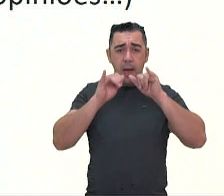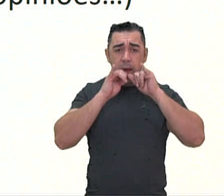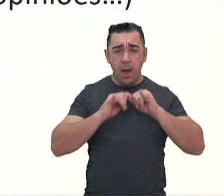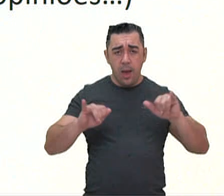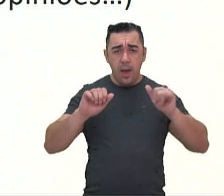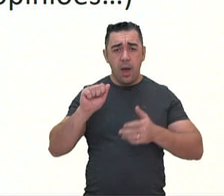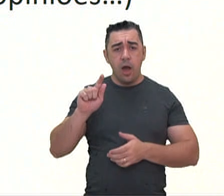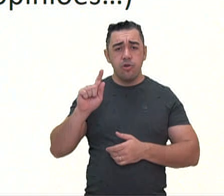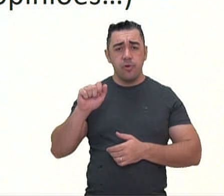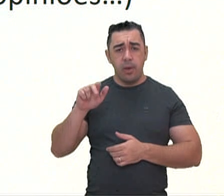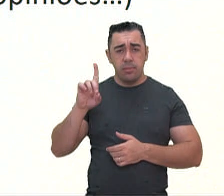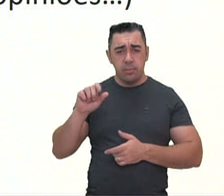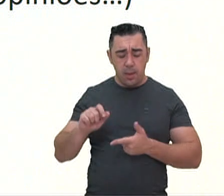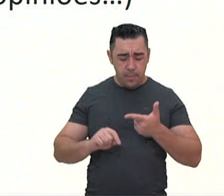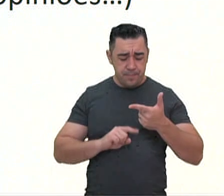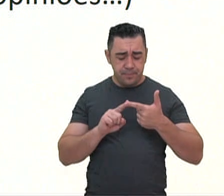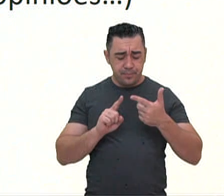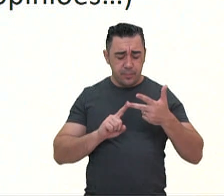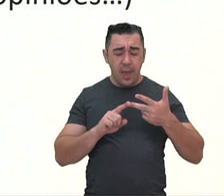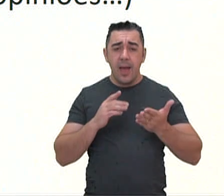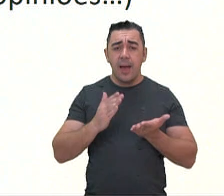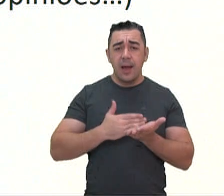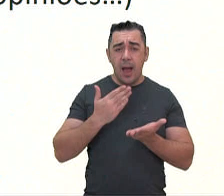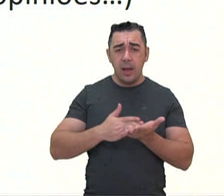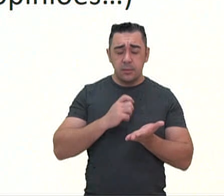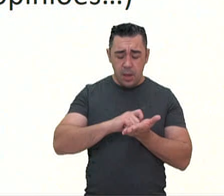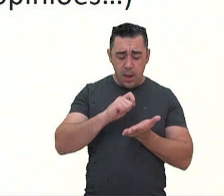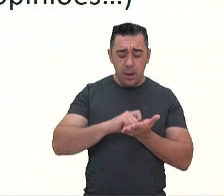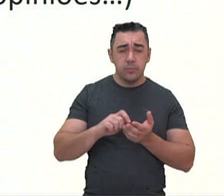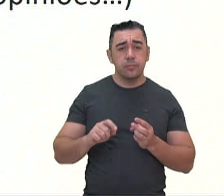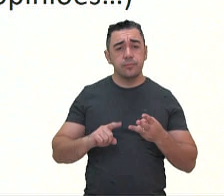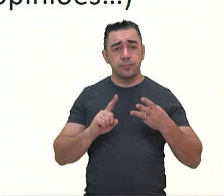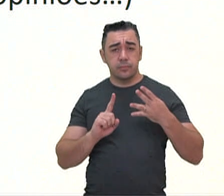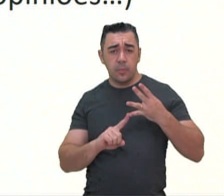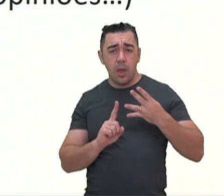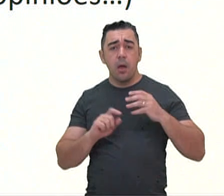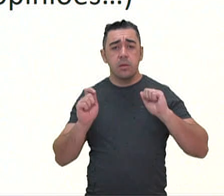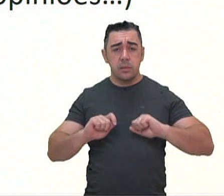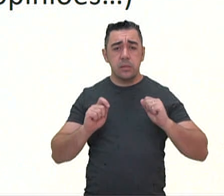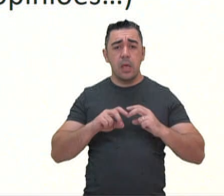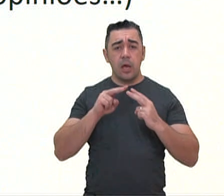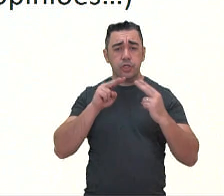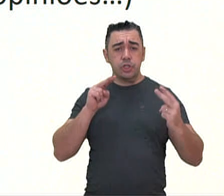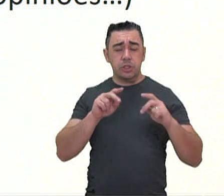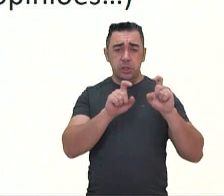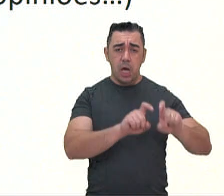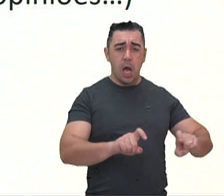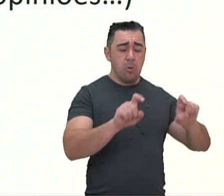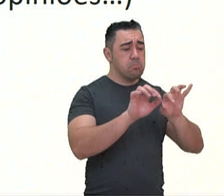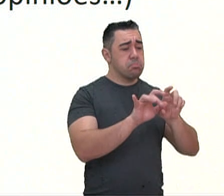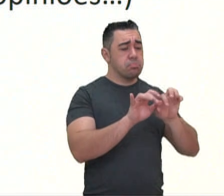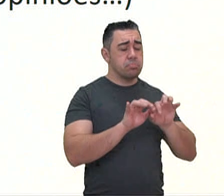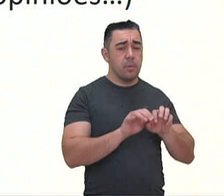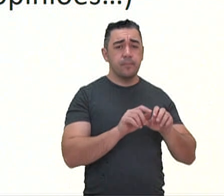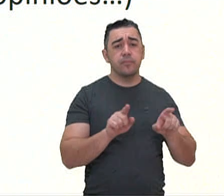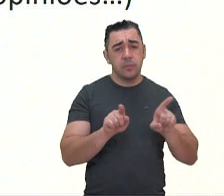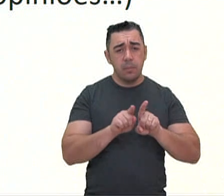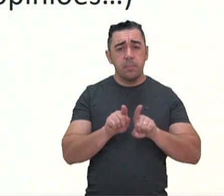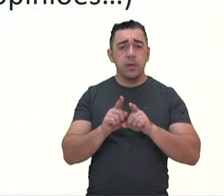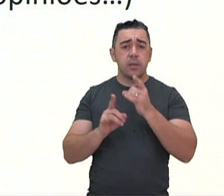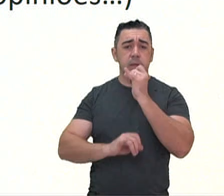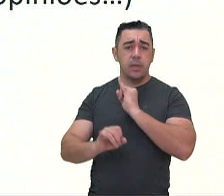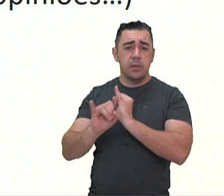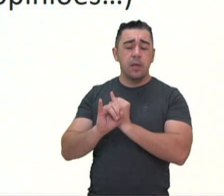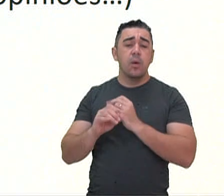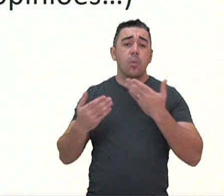agendas, em cadernos, pode ser digital, né? Pode ser na internet também. Com